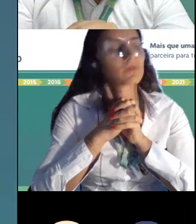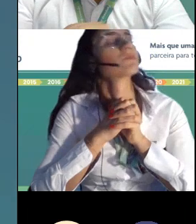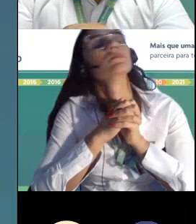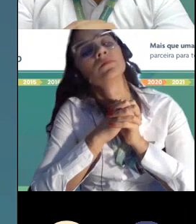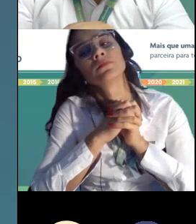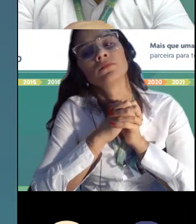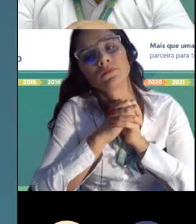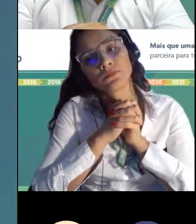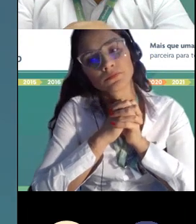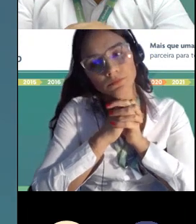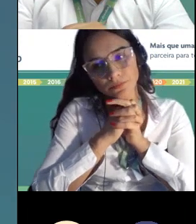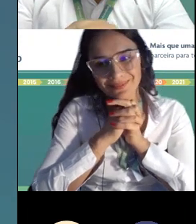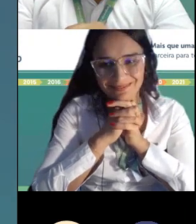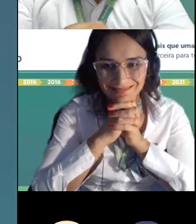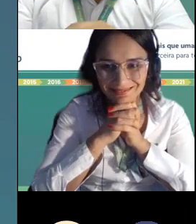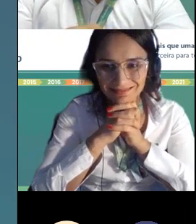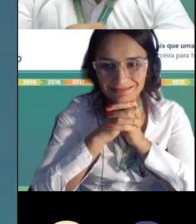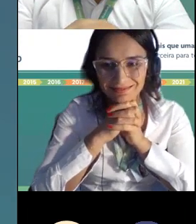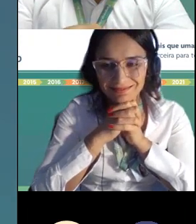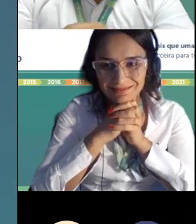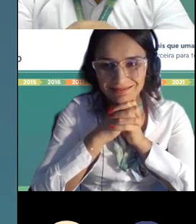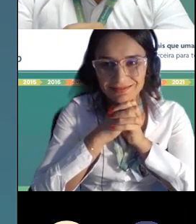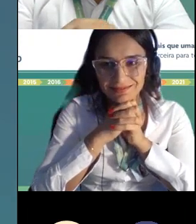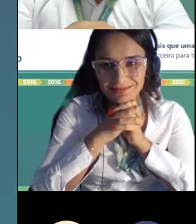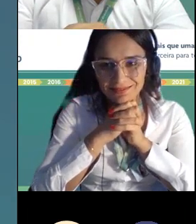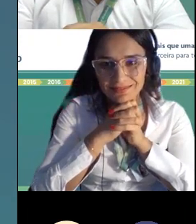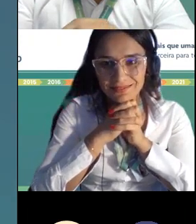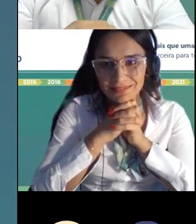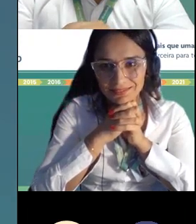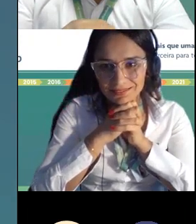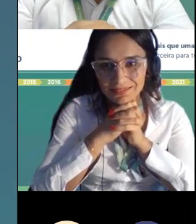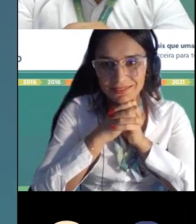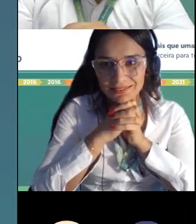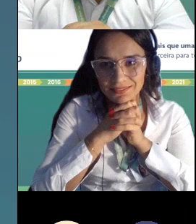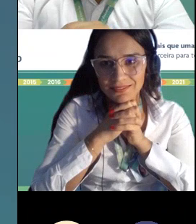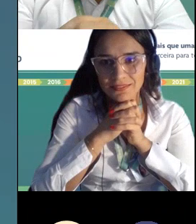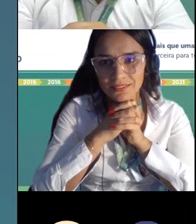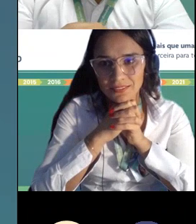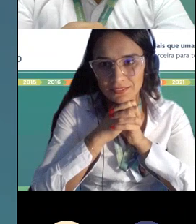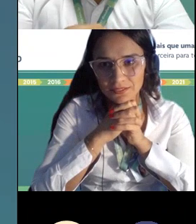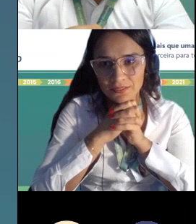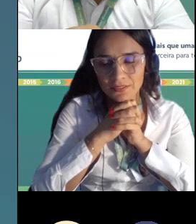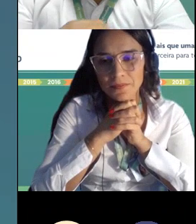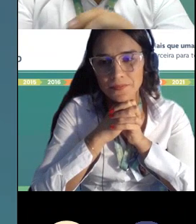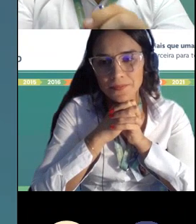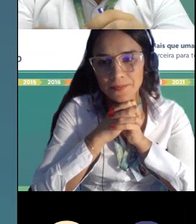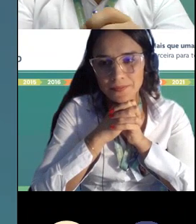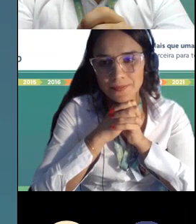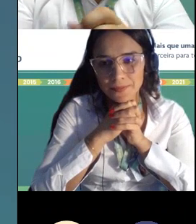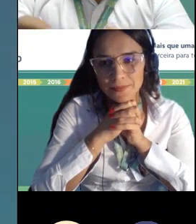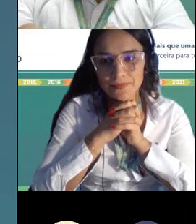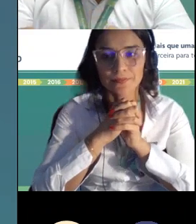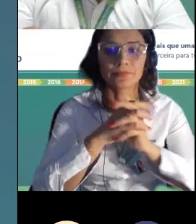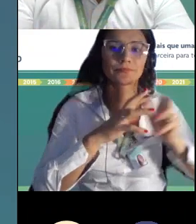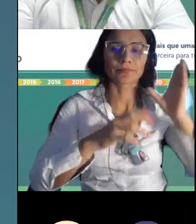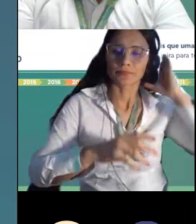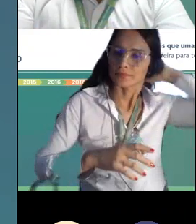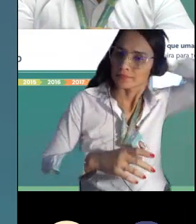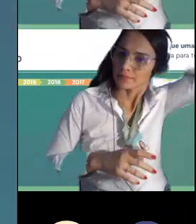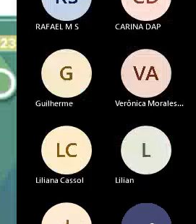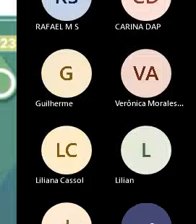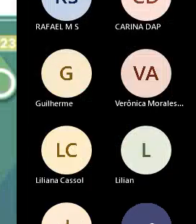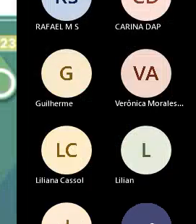online, então você pode entrar em contato com os nossos assessores. Eu já coloquei o contato da Patrícia e do Thalisson aqui, tá bom? E agora eu